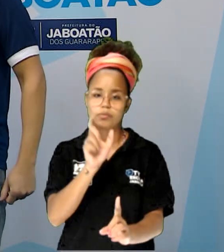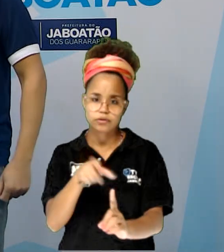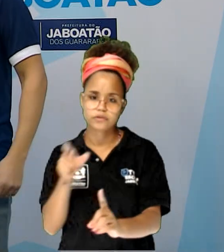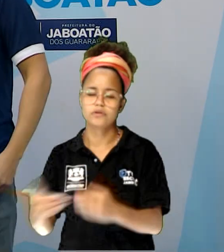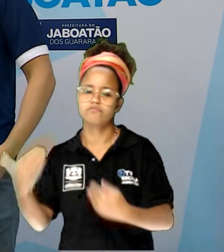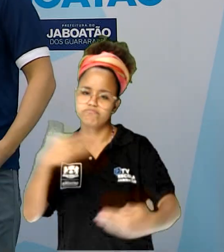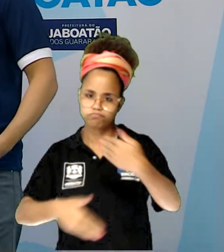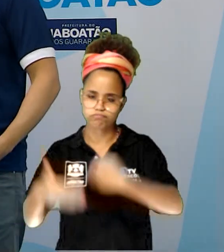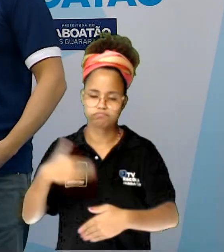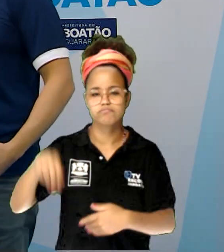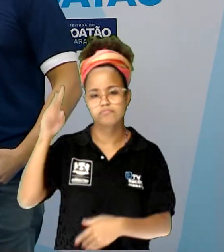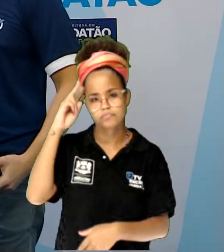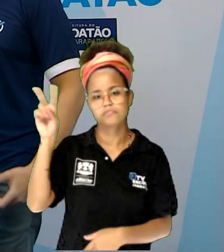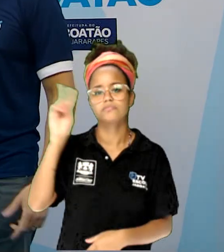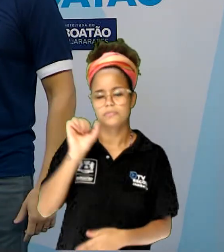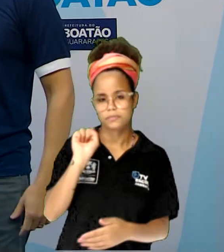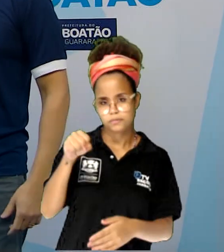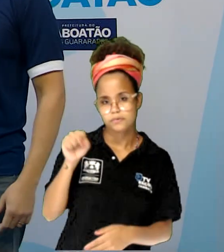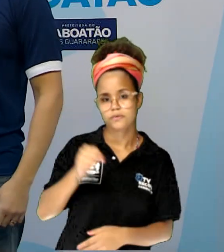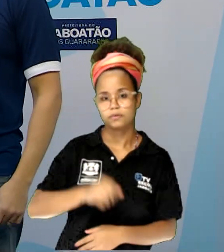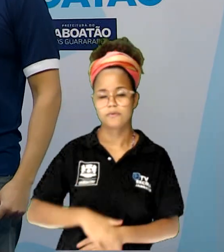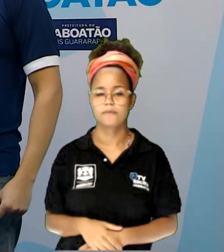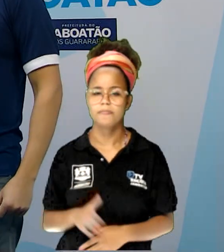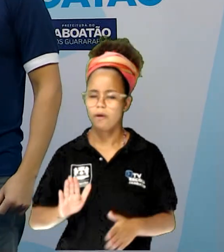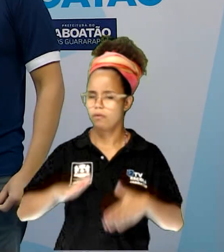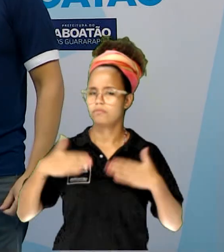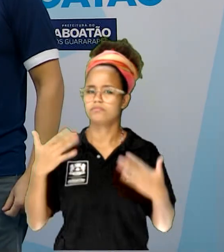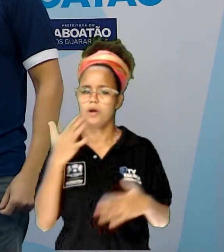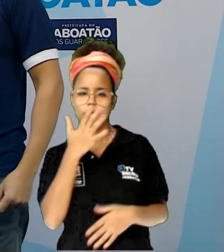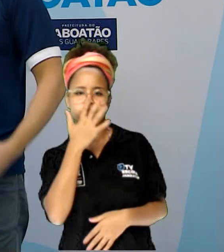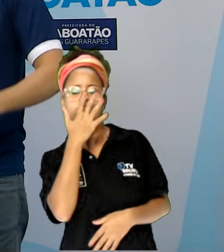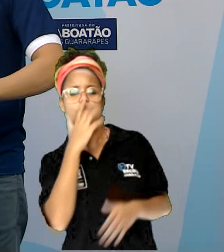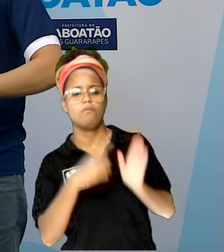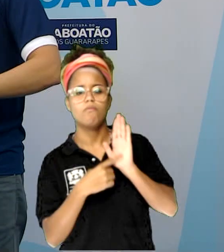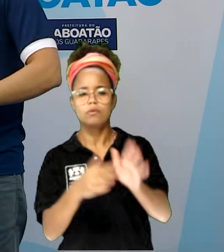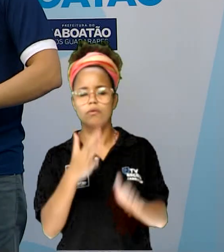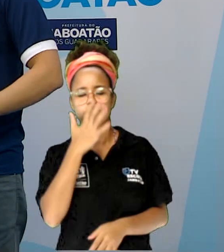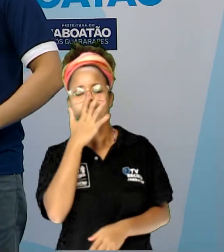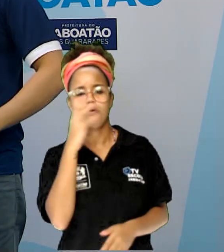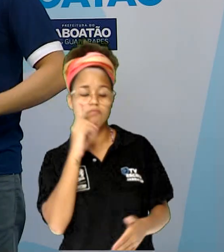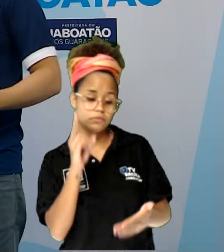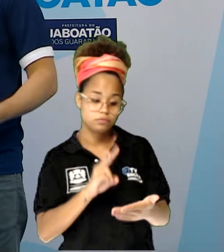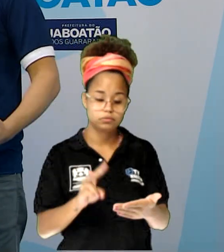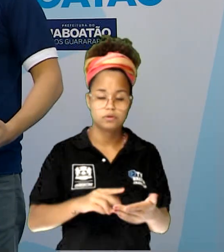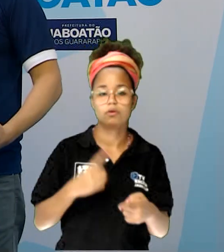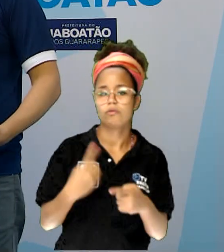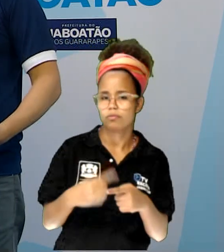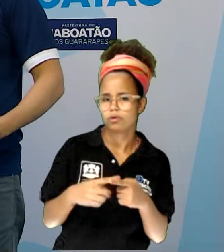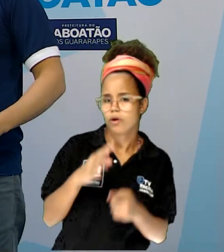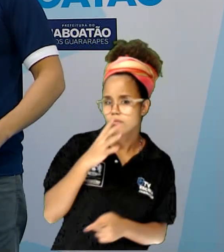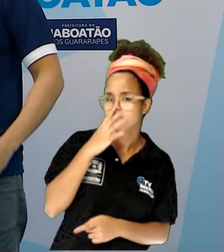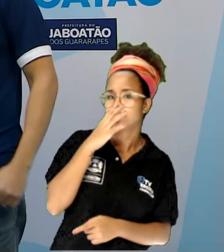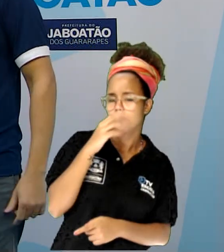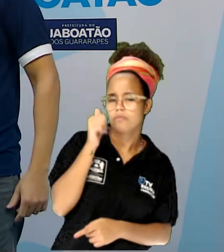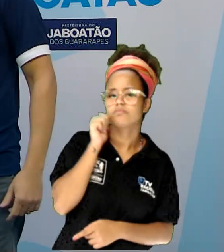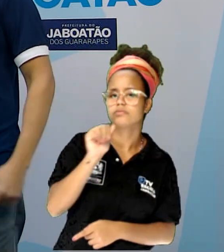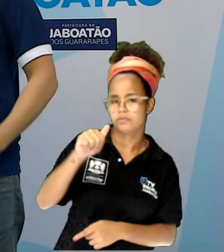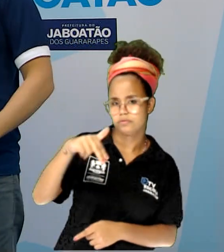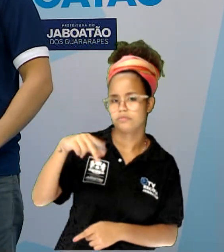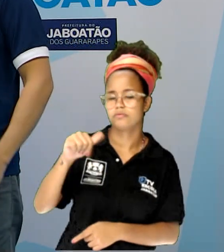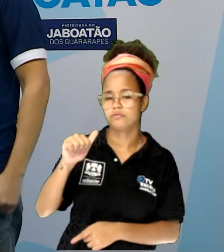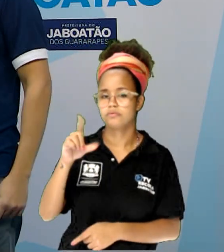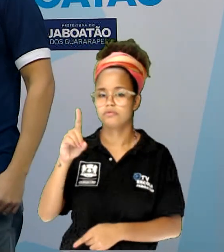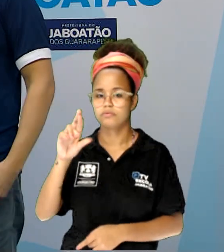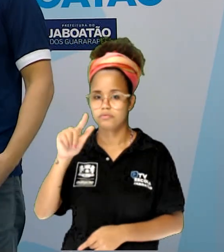sim, e ele surpreende o leitor quando ele demonstra admiração. Mais adiante a gente vê que ele se admira pela Ana Dragão, e ele fala isso, né,